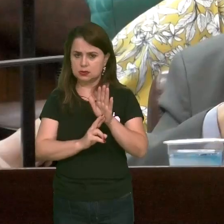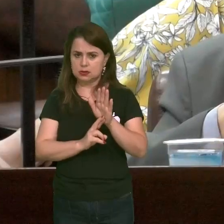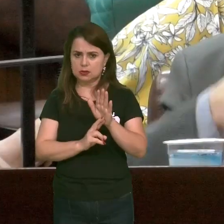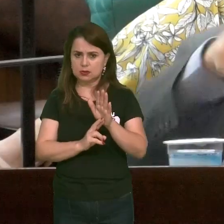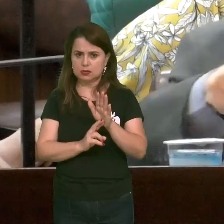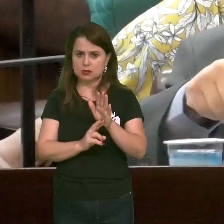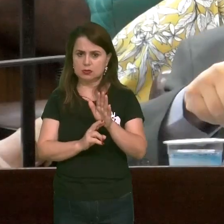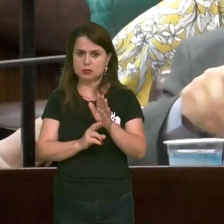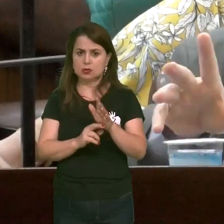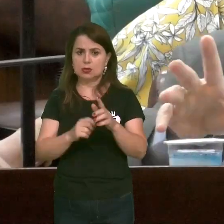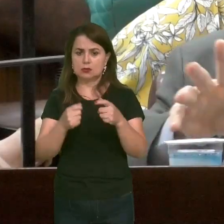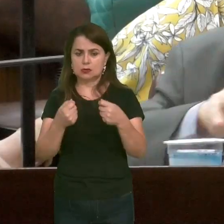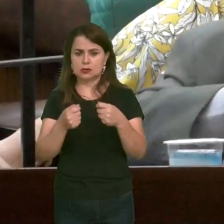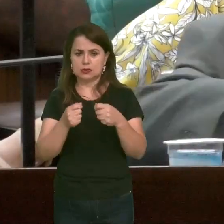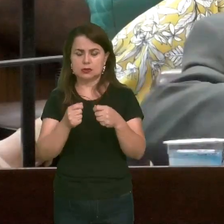bloco por vereador